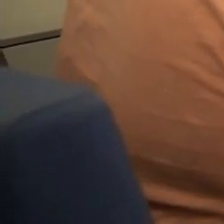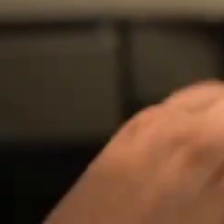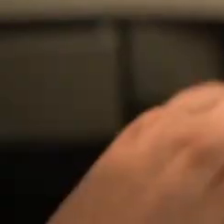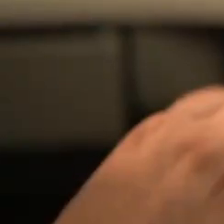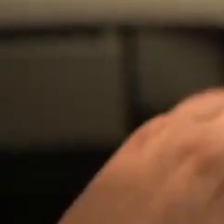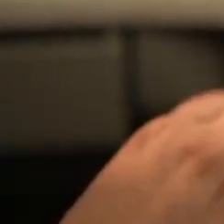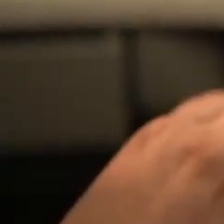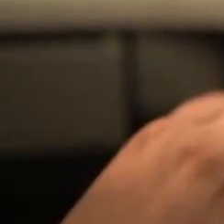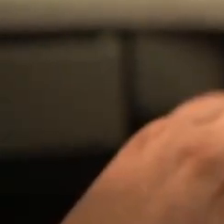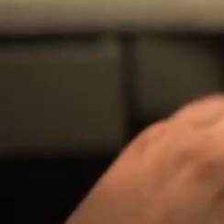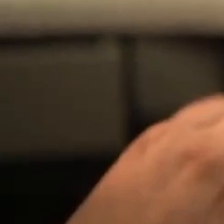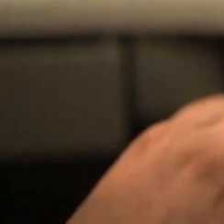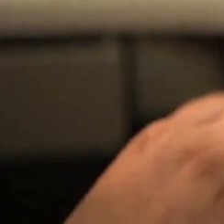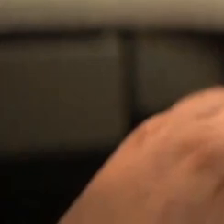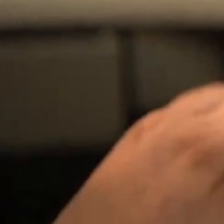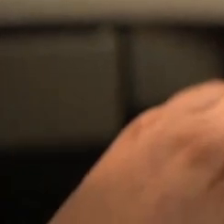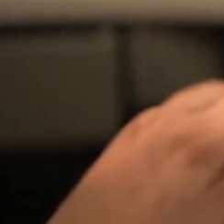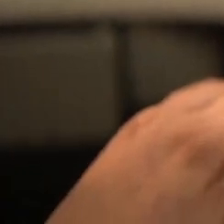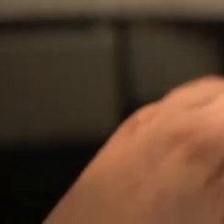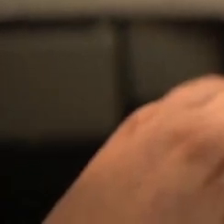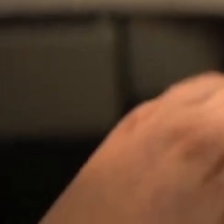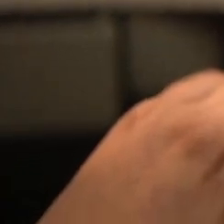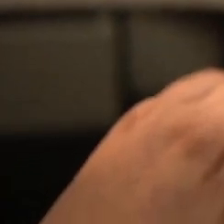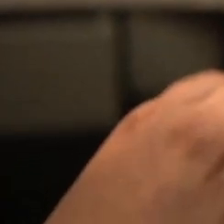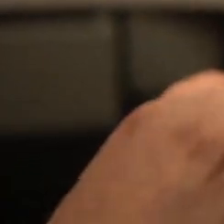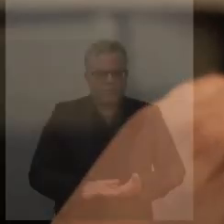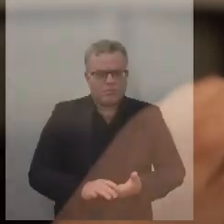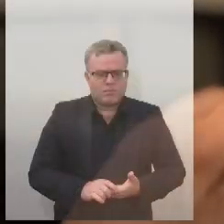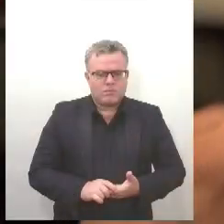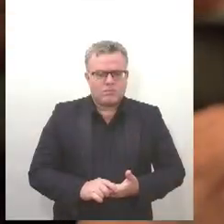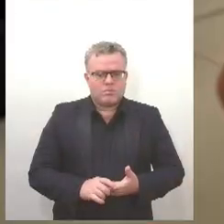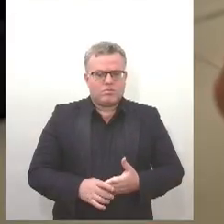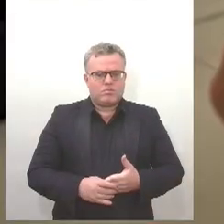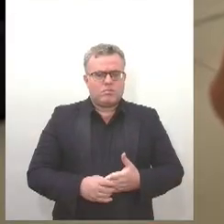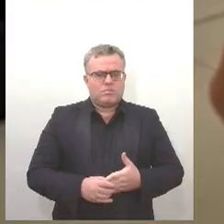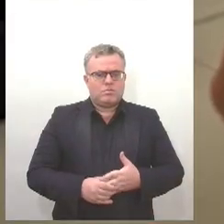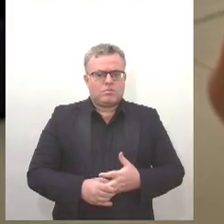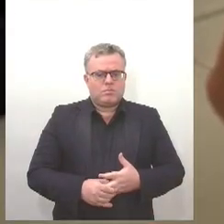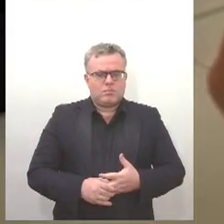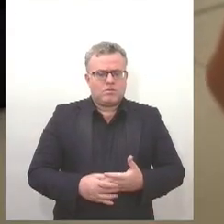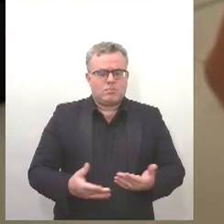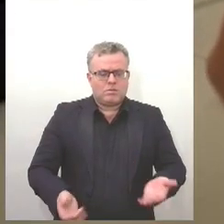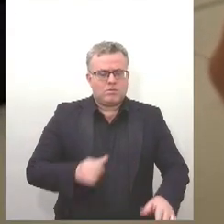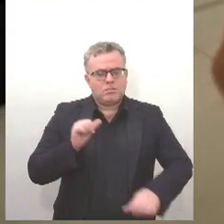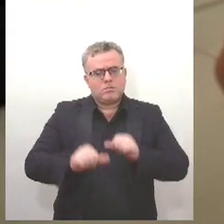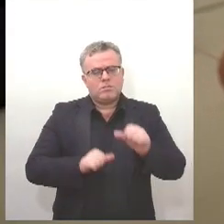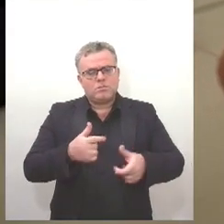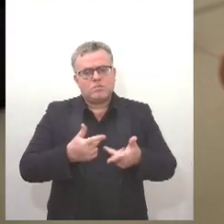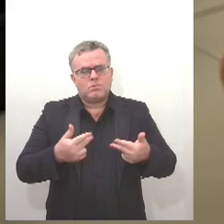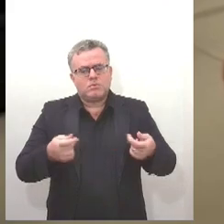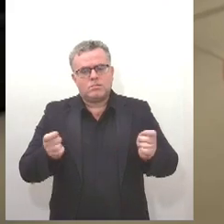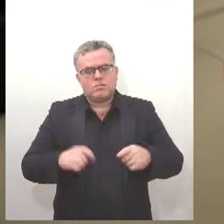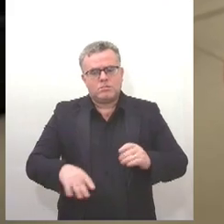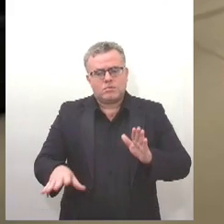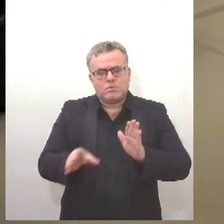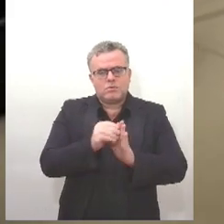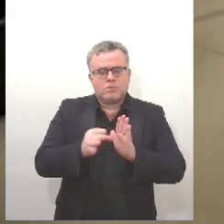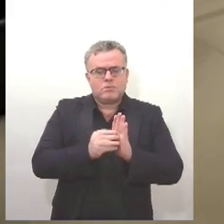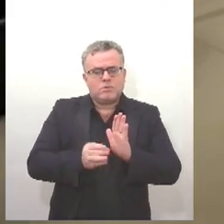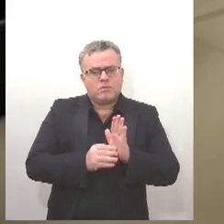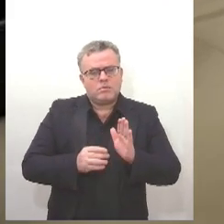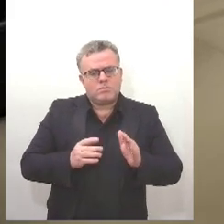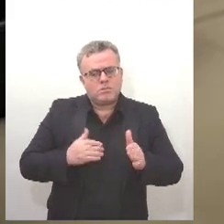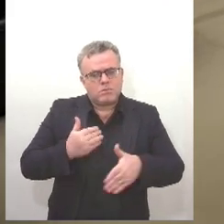imposto sobre produtos industrializados o IPI as alterações serão implementadas de forma gradativa